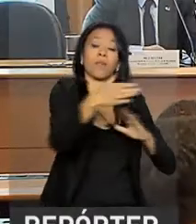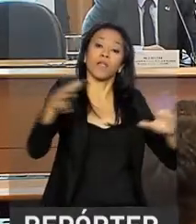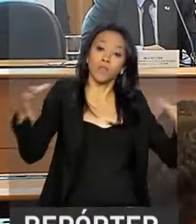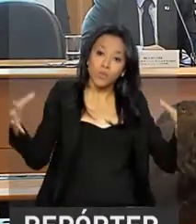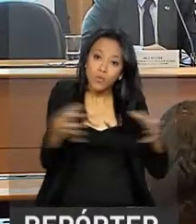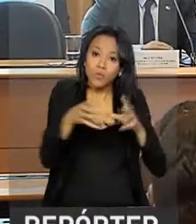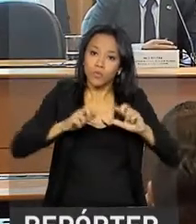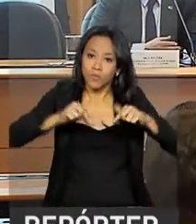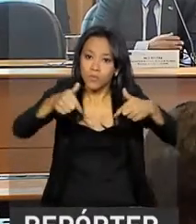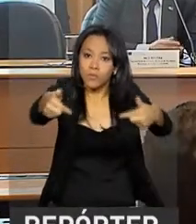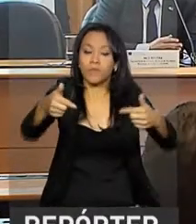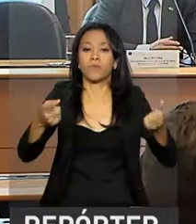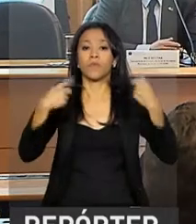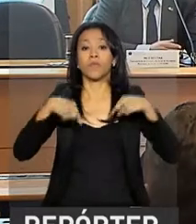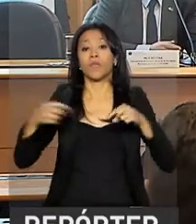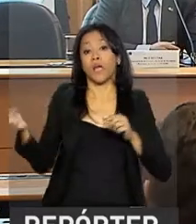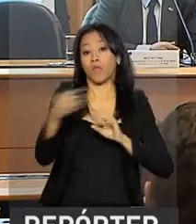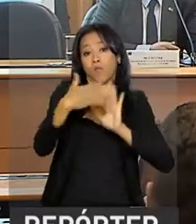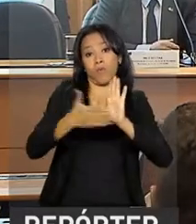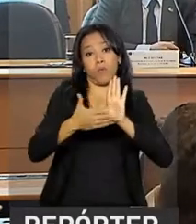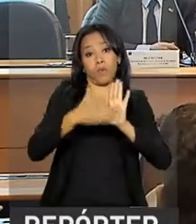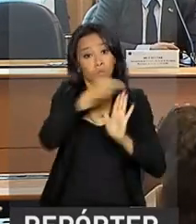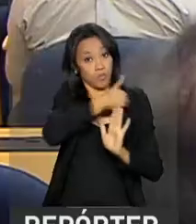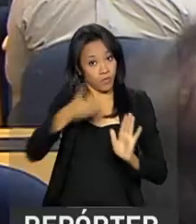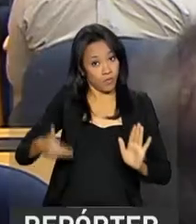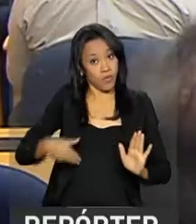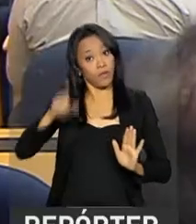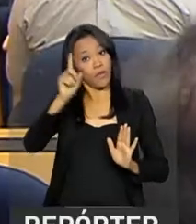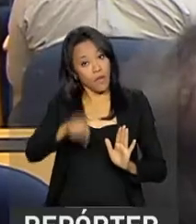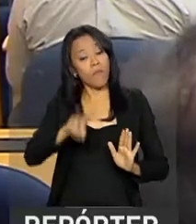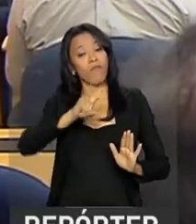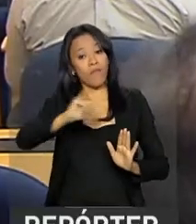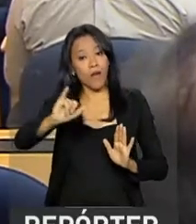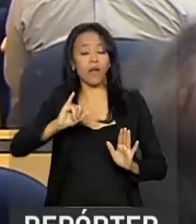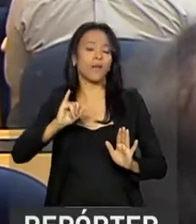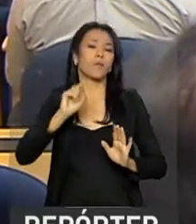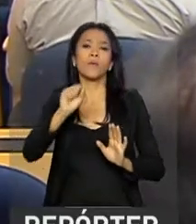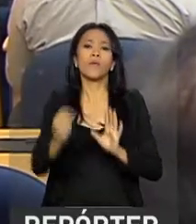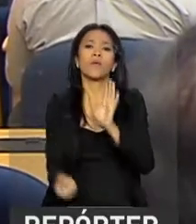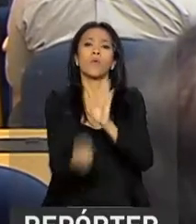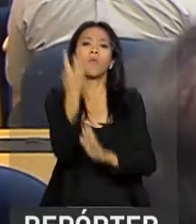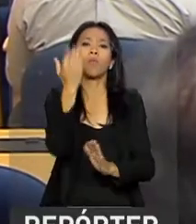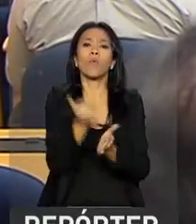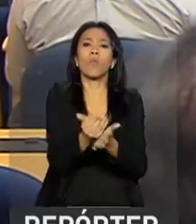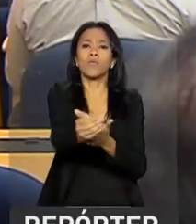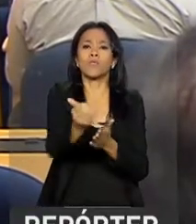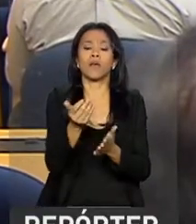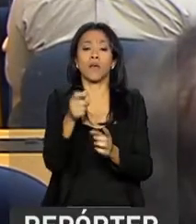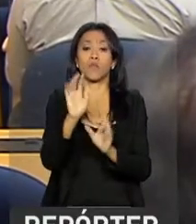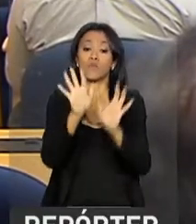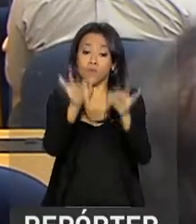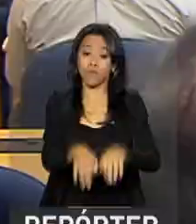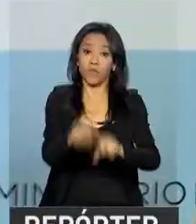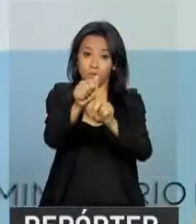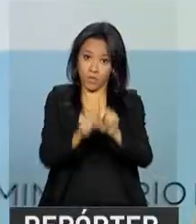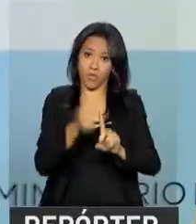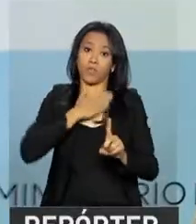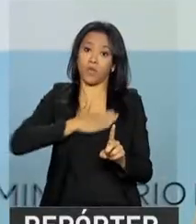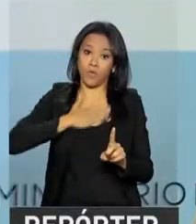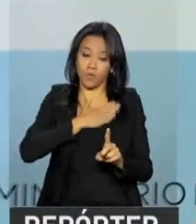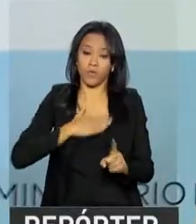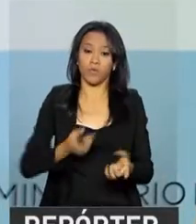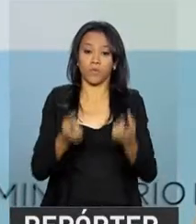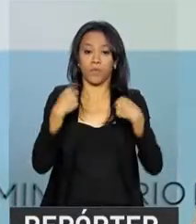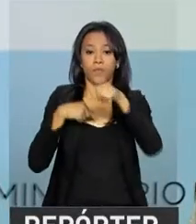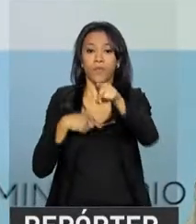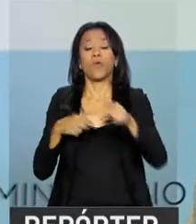com o governo as novas propostas para o pmdb devem começar a ser implementadas no final do mês de agosto o texto